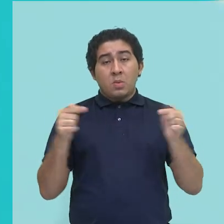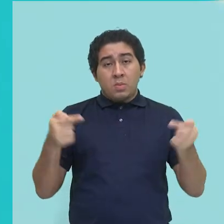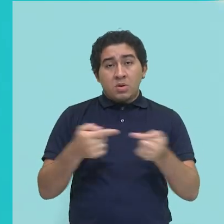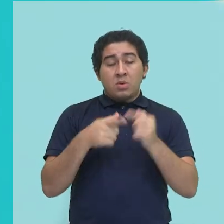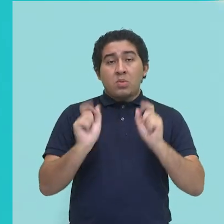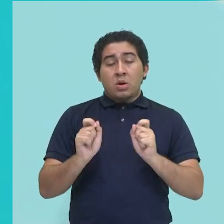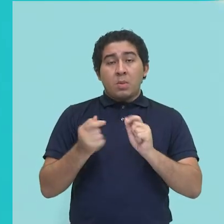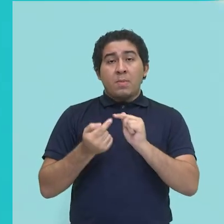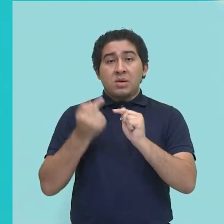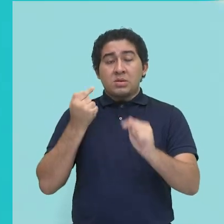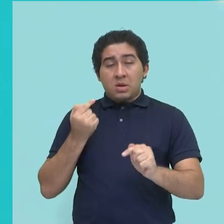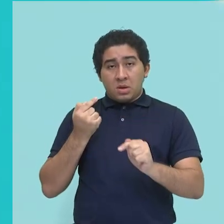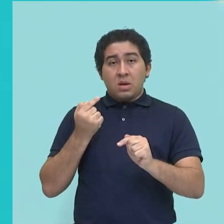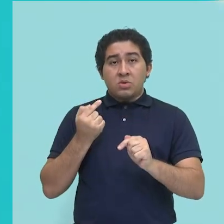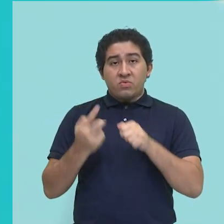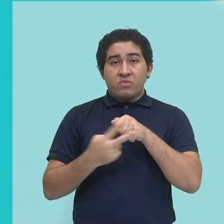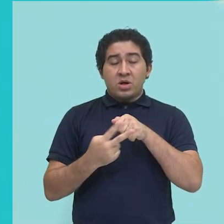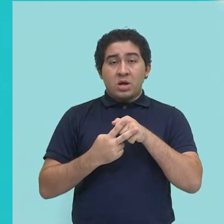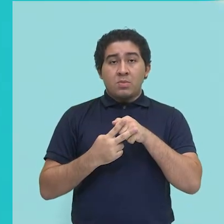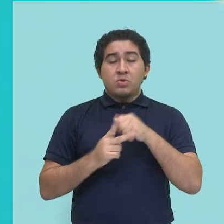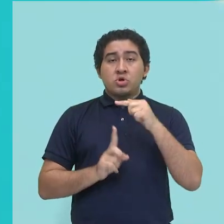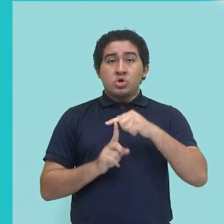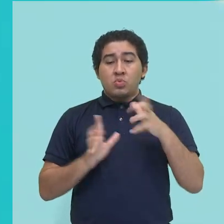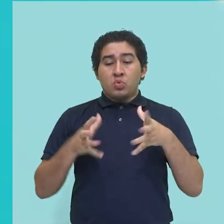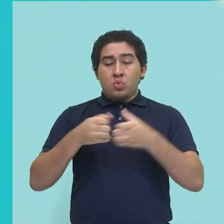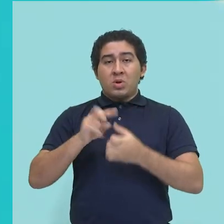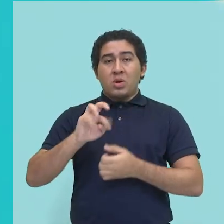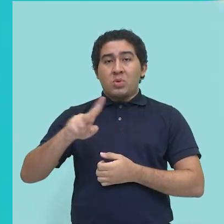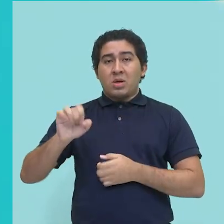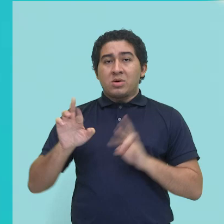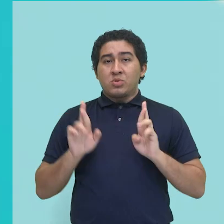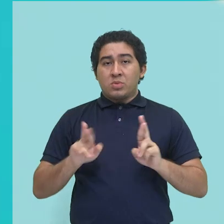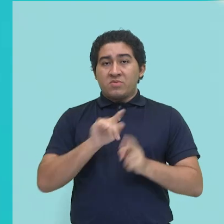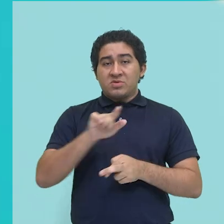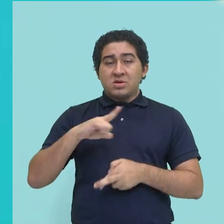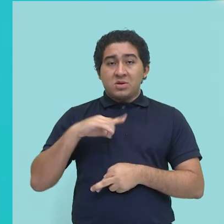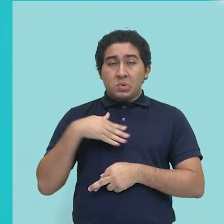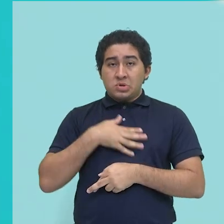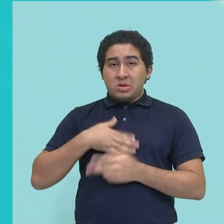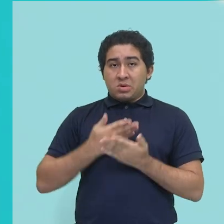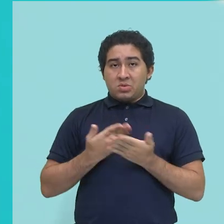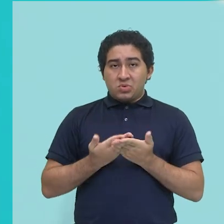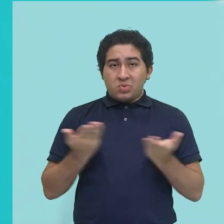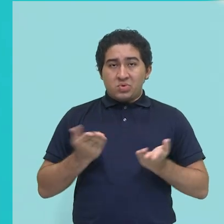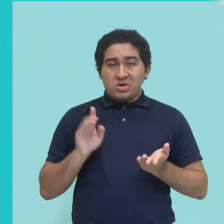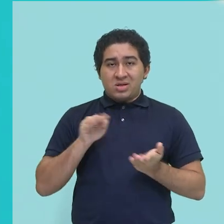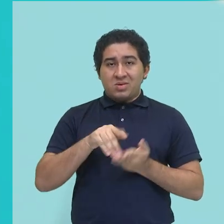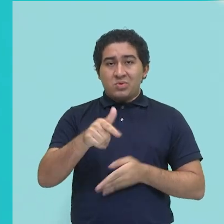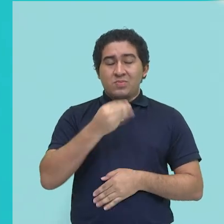Simple Past com verbos regulares. Espero que vocês tenham aí curtido